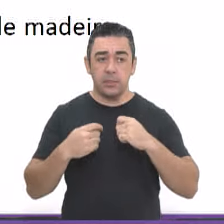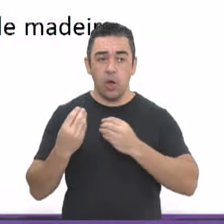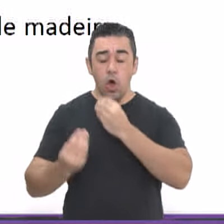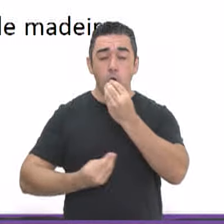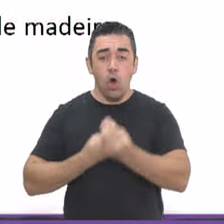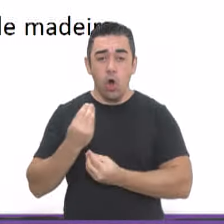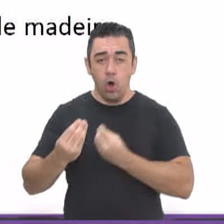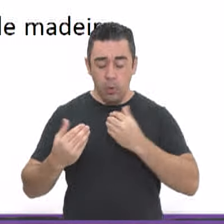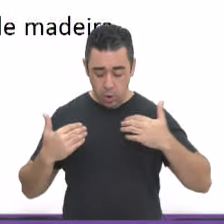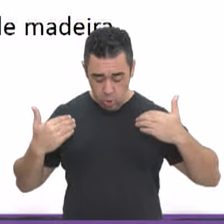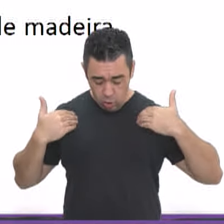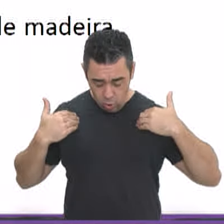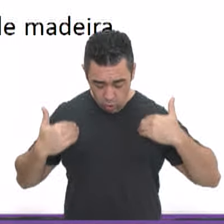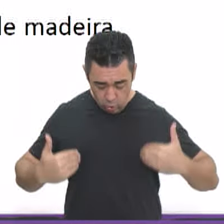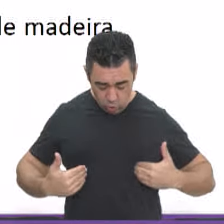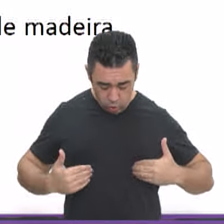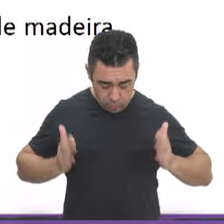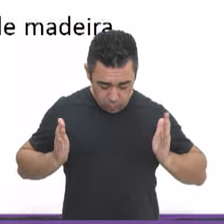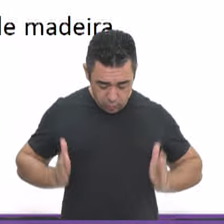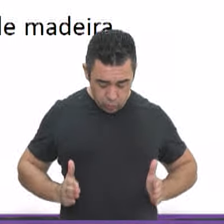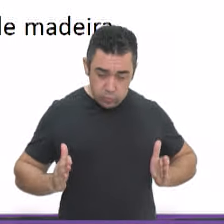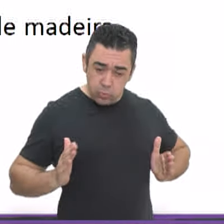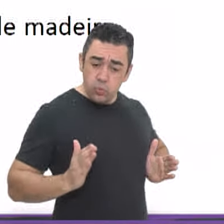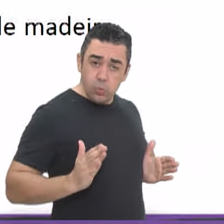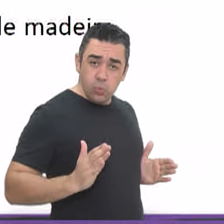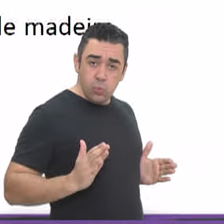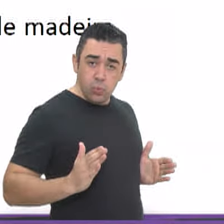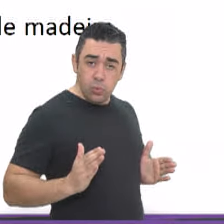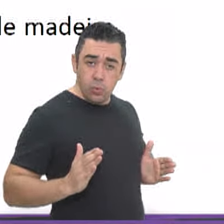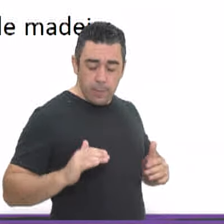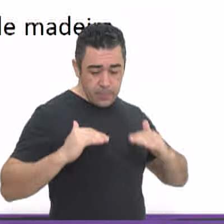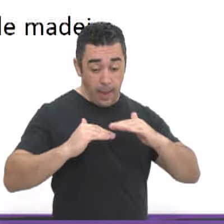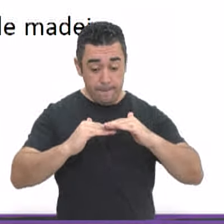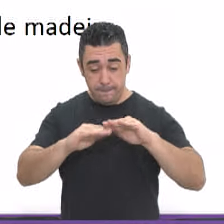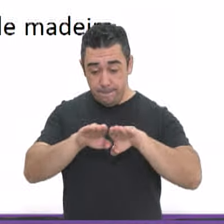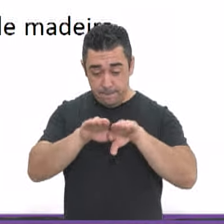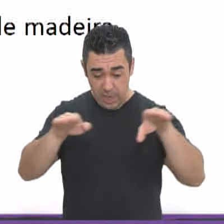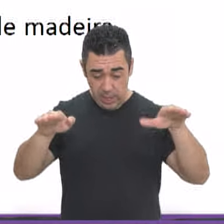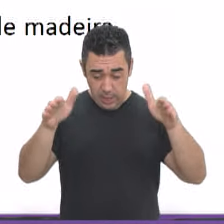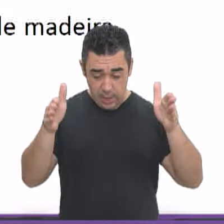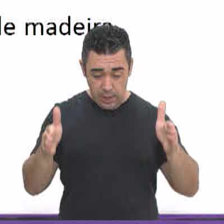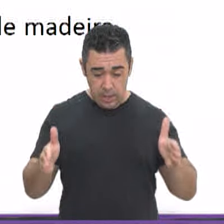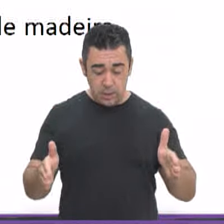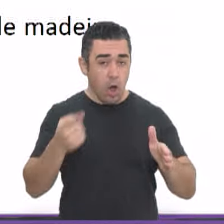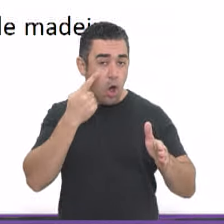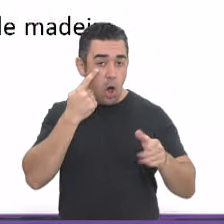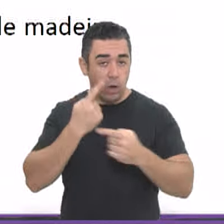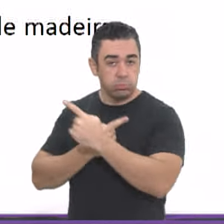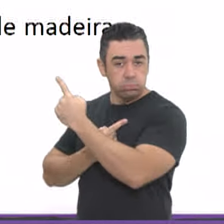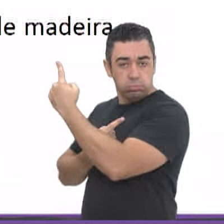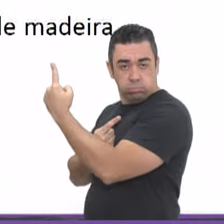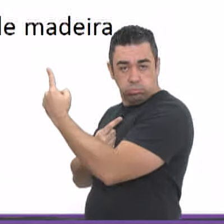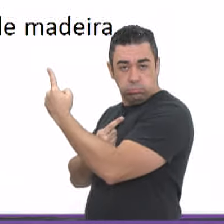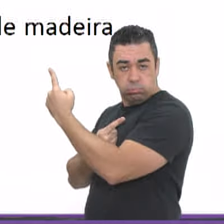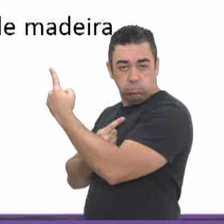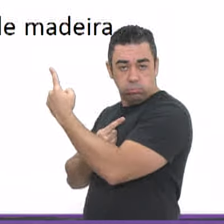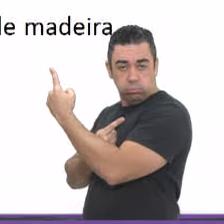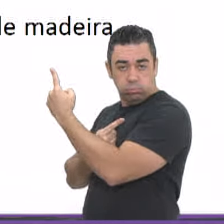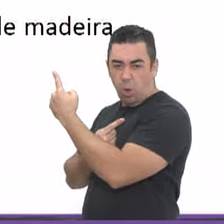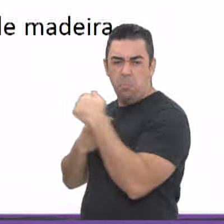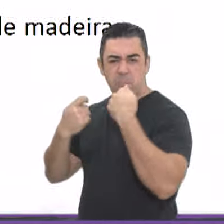mais técnica, mais a nível de competição. Então a mesa, nós temos aqui o formato, esse material vai ficar com vocês, tá bem? Não precisa